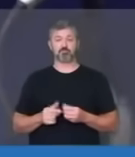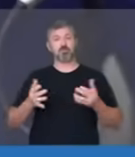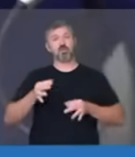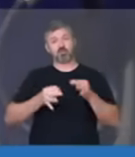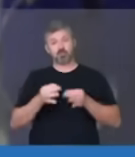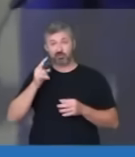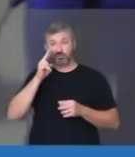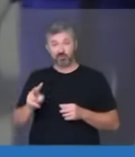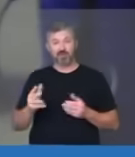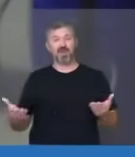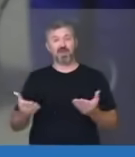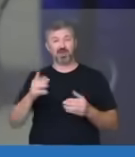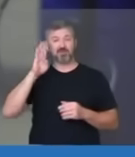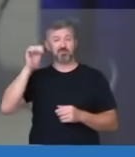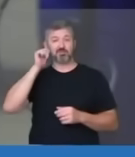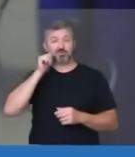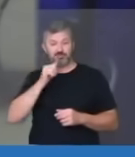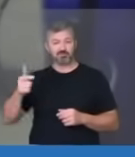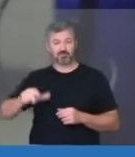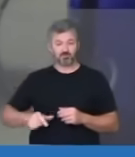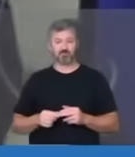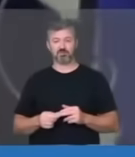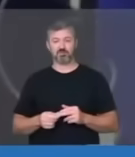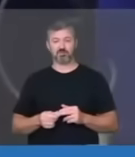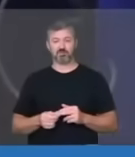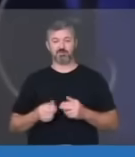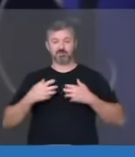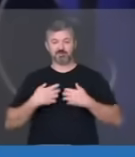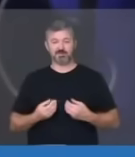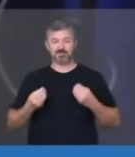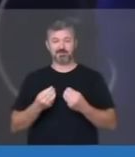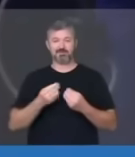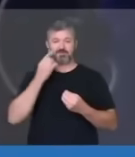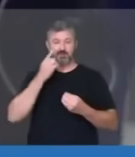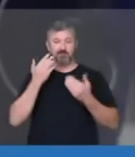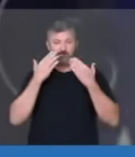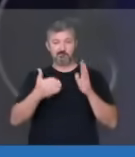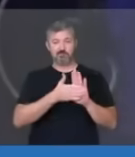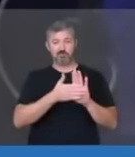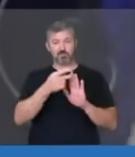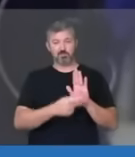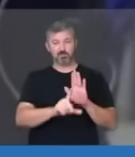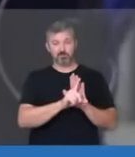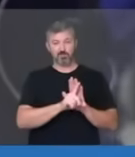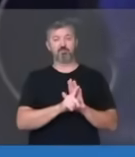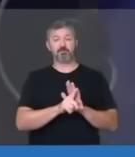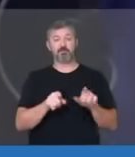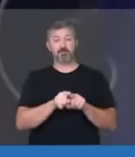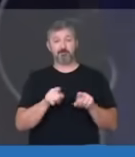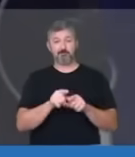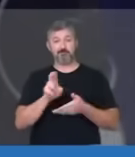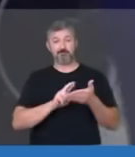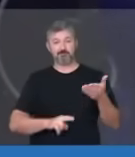feliz em ver de que justamente as mulheres, mais uma vez, com a sua sensibilidade, apresentaram o projeto e apresentaram também um